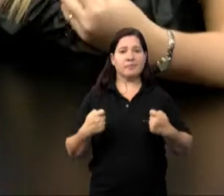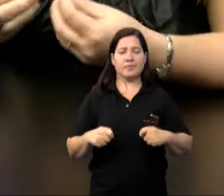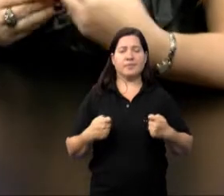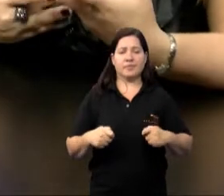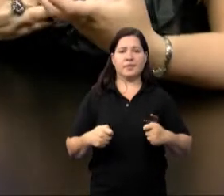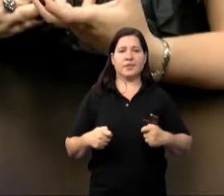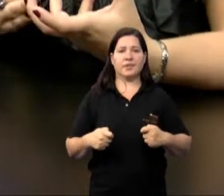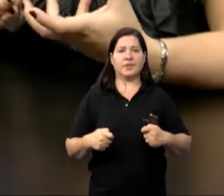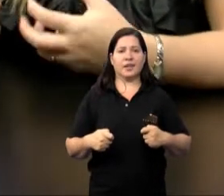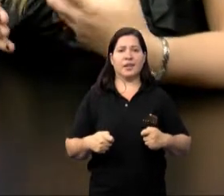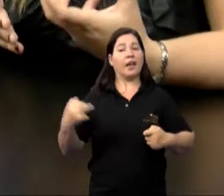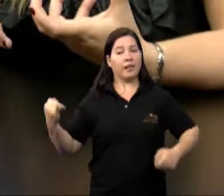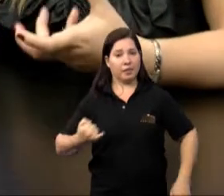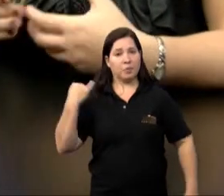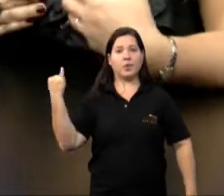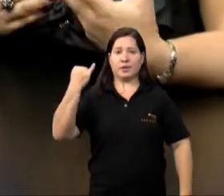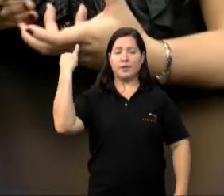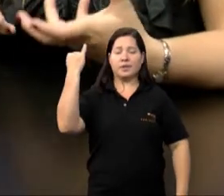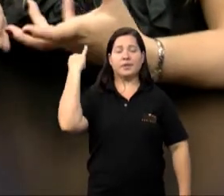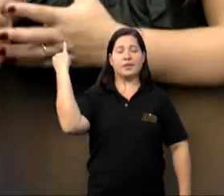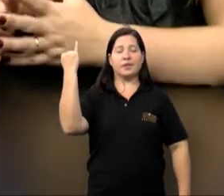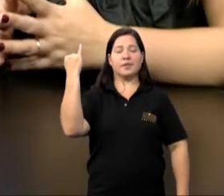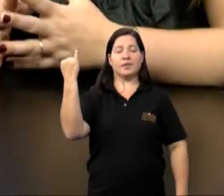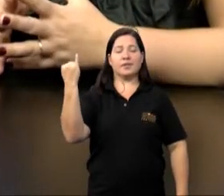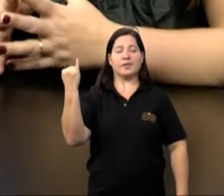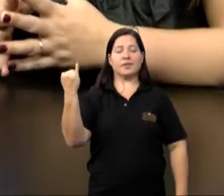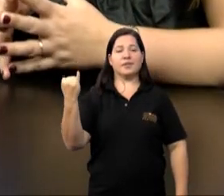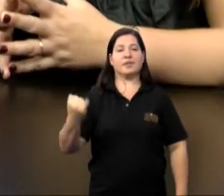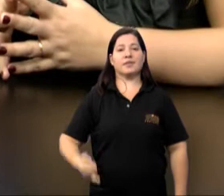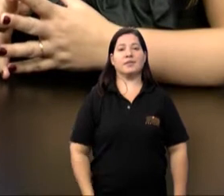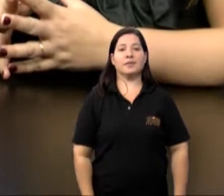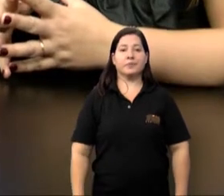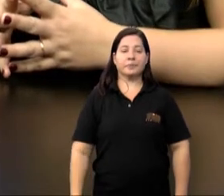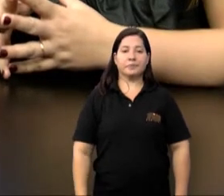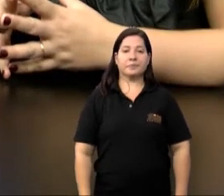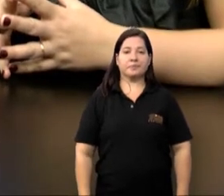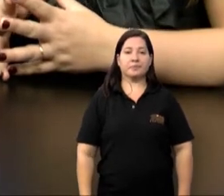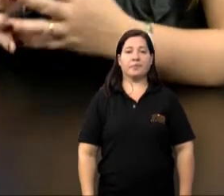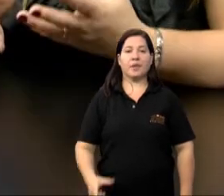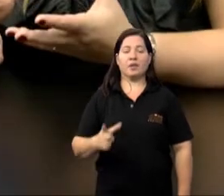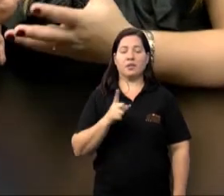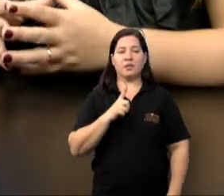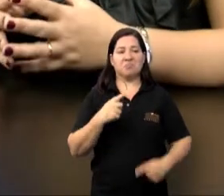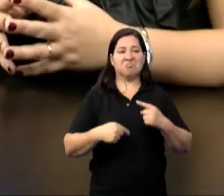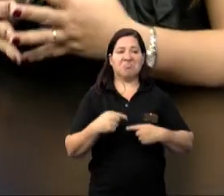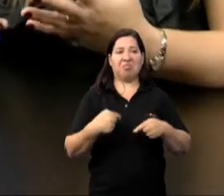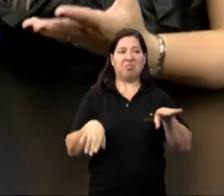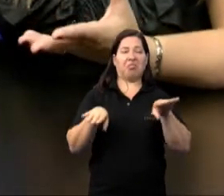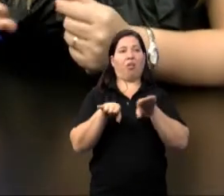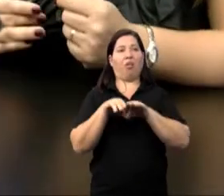dar uma certa atenção, priorizar, para que a gente não caia numa discussão de senso comum